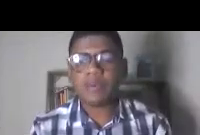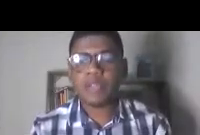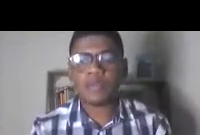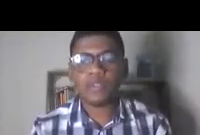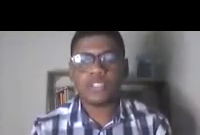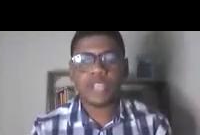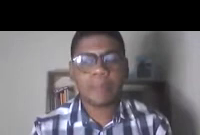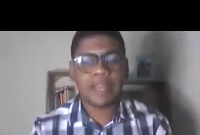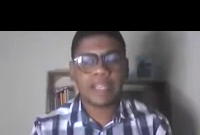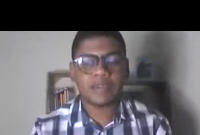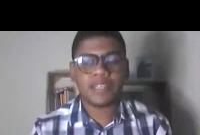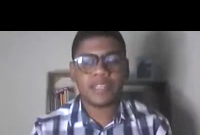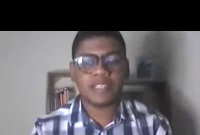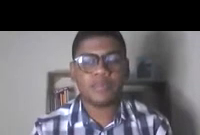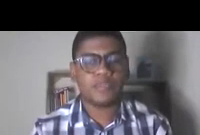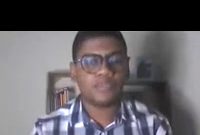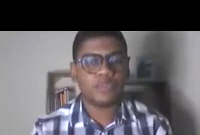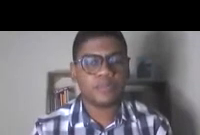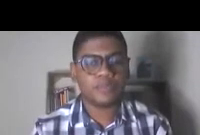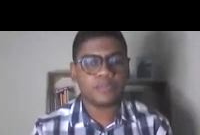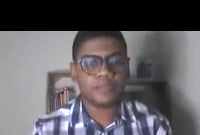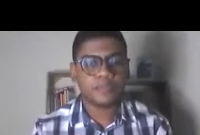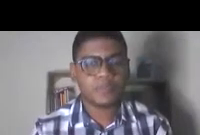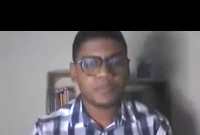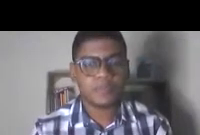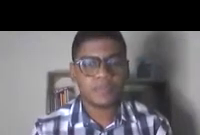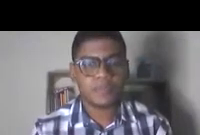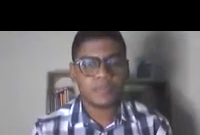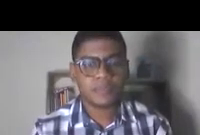Alguém me dá um retorno se já aparece para vocês, por favor?